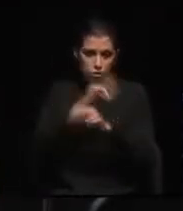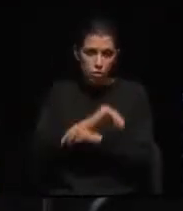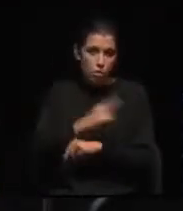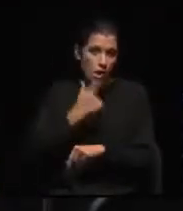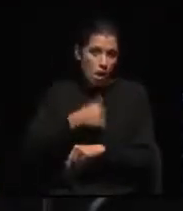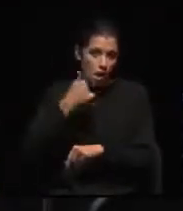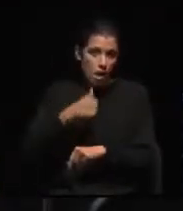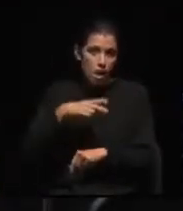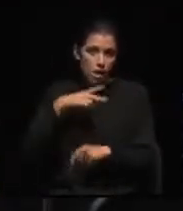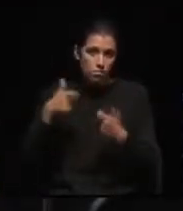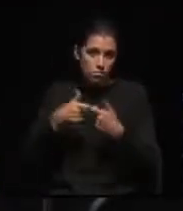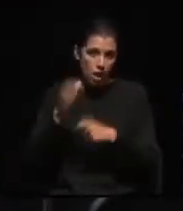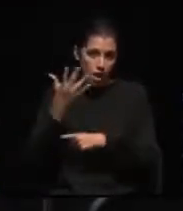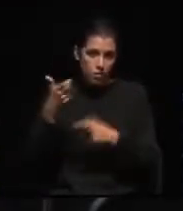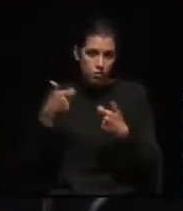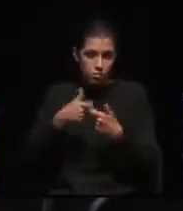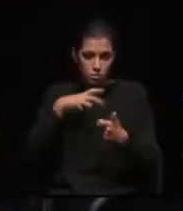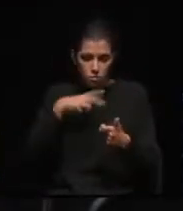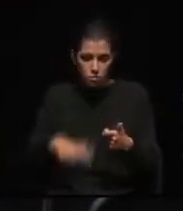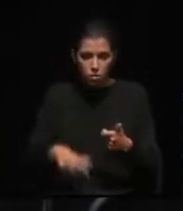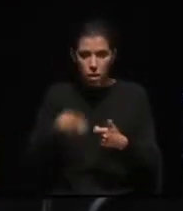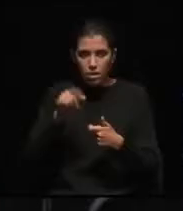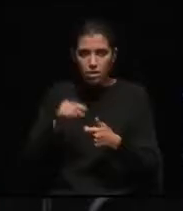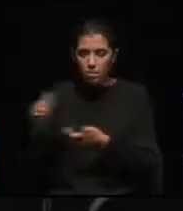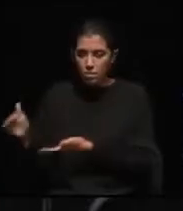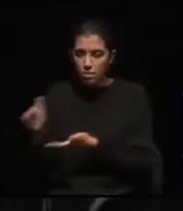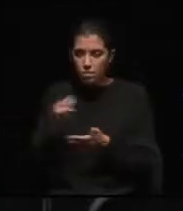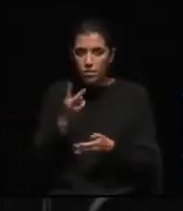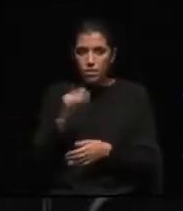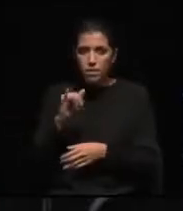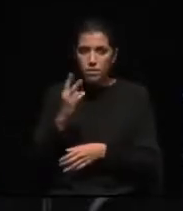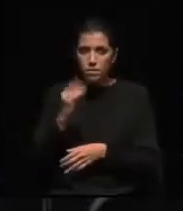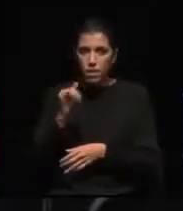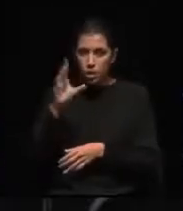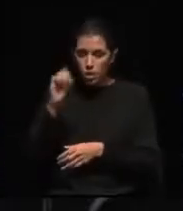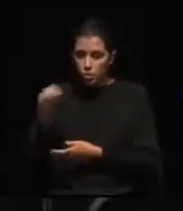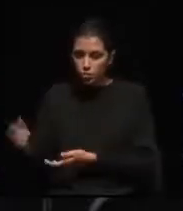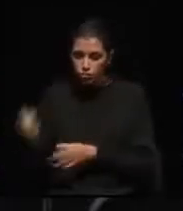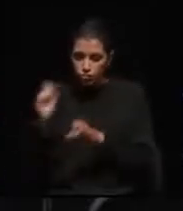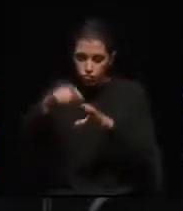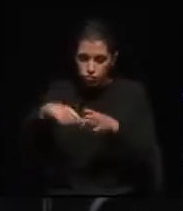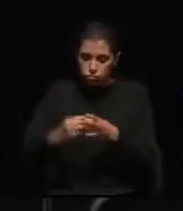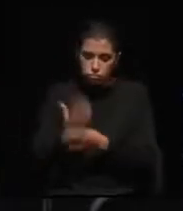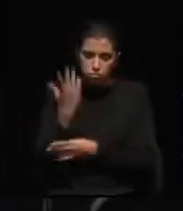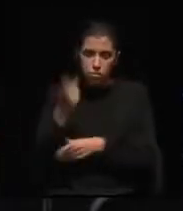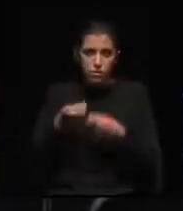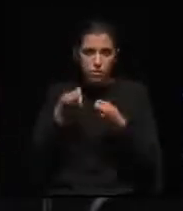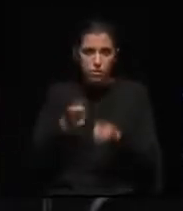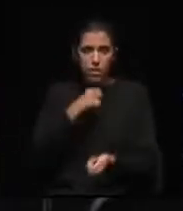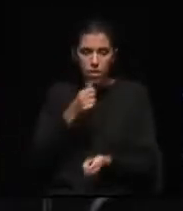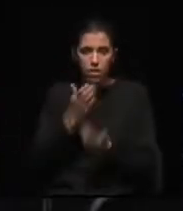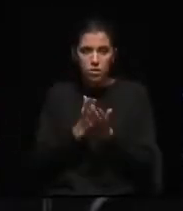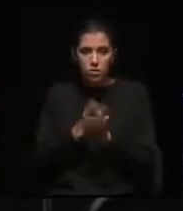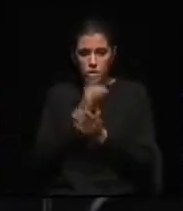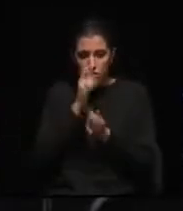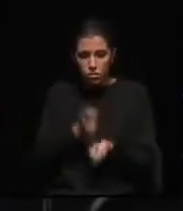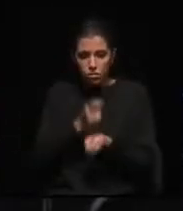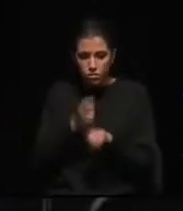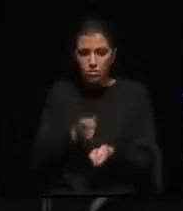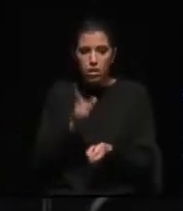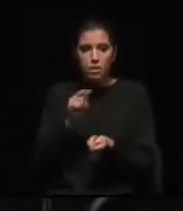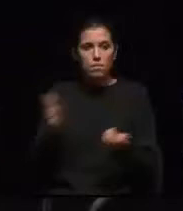preferencialmente espécies autóctones e provenientes dos viveiros municipais, um investimento consistente na escola de jardinagem